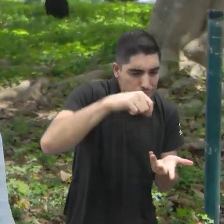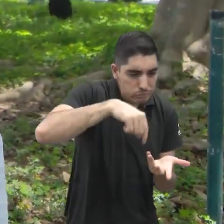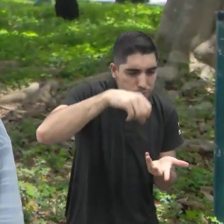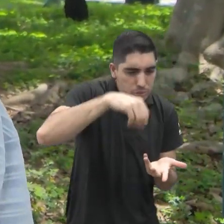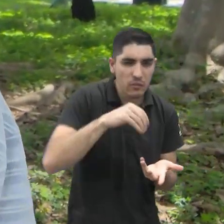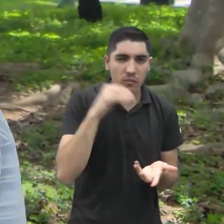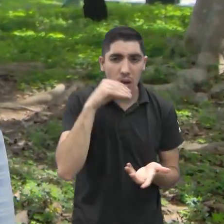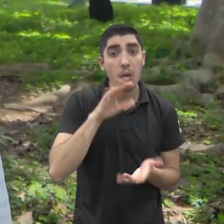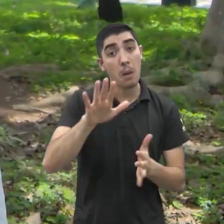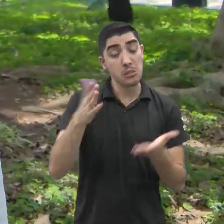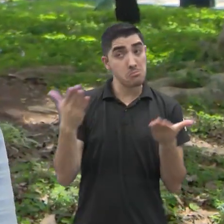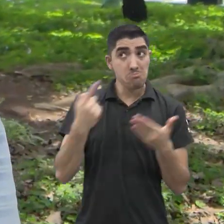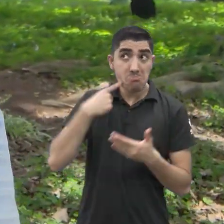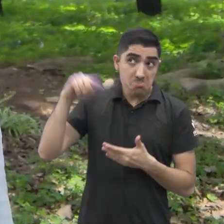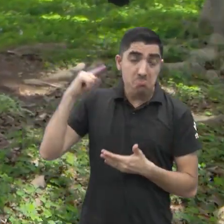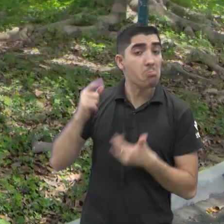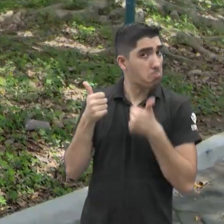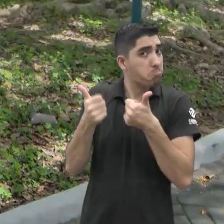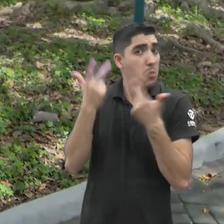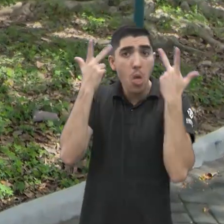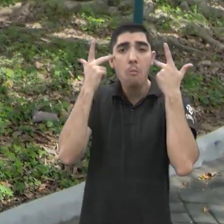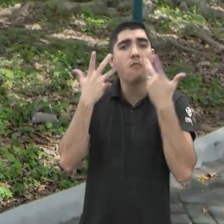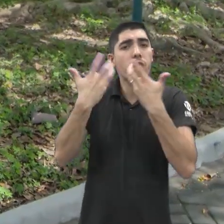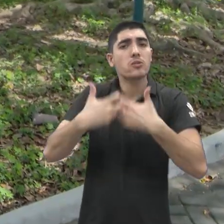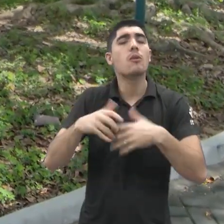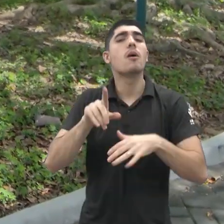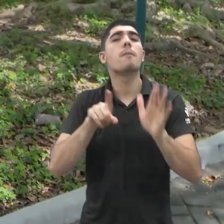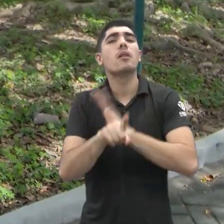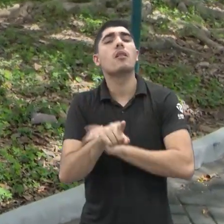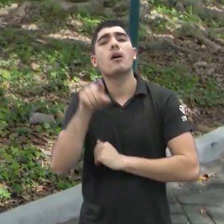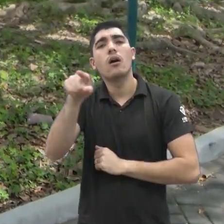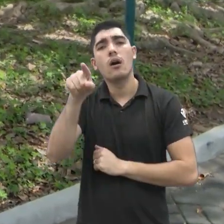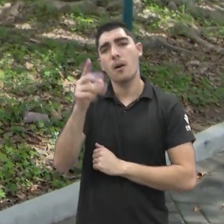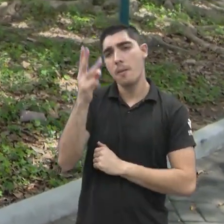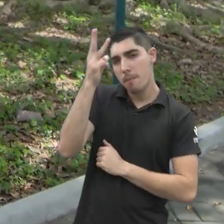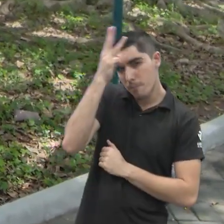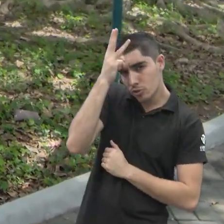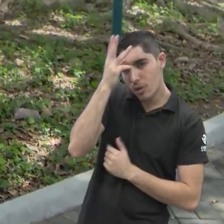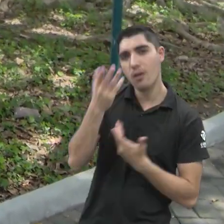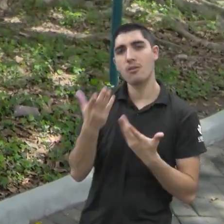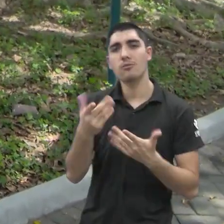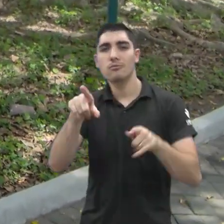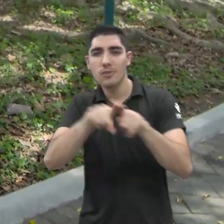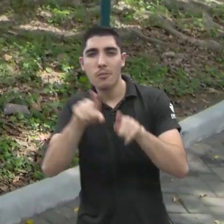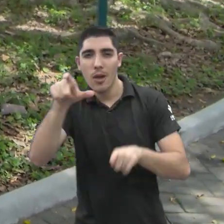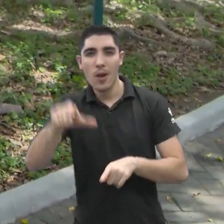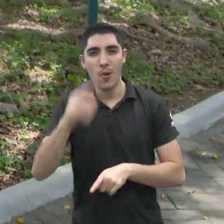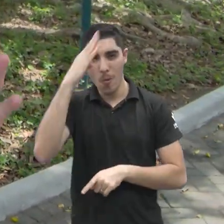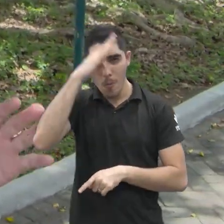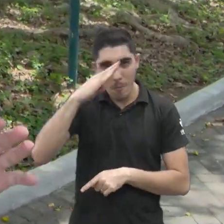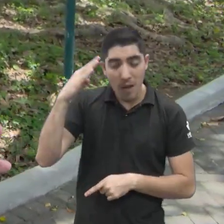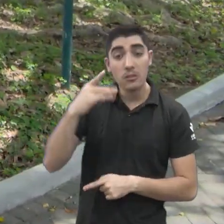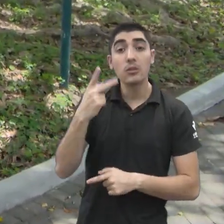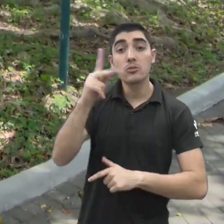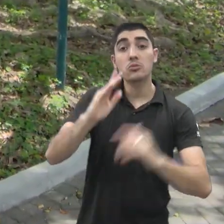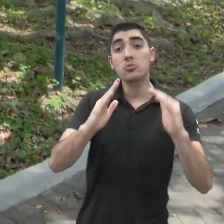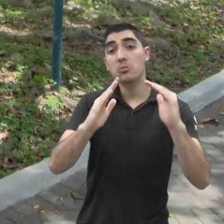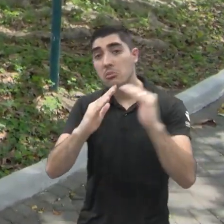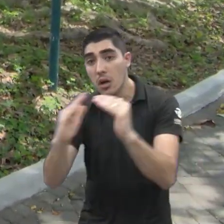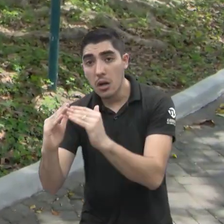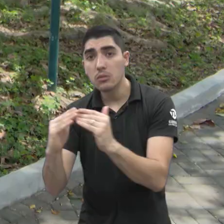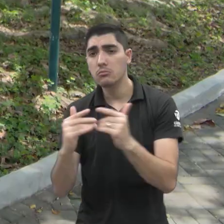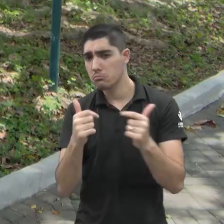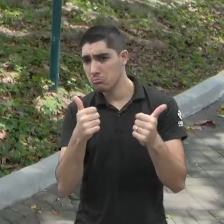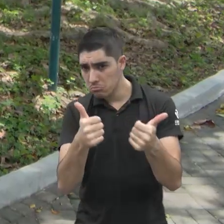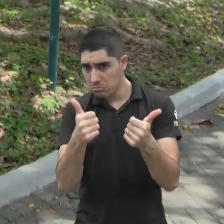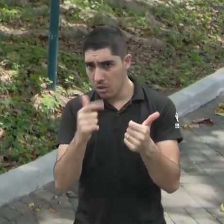ultimamente está funcionando tudo certinho, hein? Marvin, Thiago, quero saber de vocês aí no estúdio. Como que tá o saneamento básico na região de vocês? Vocês estão